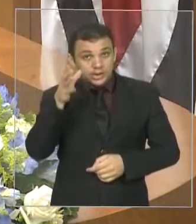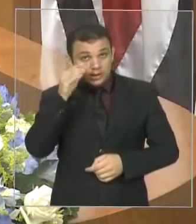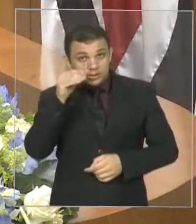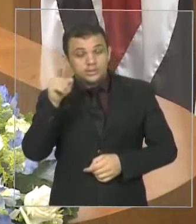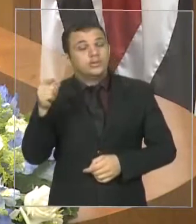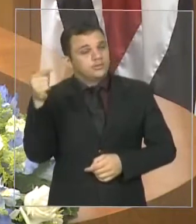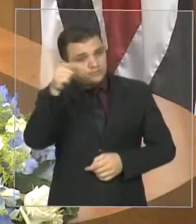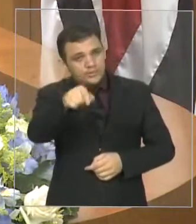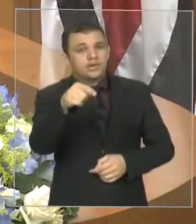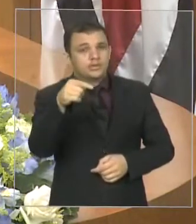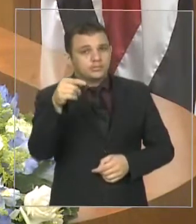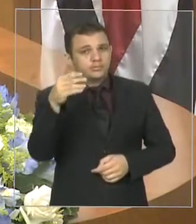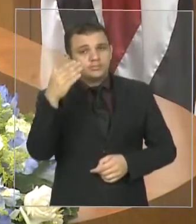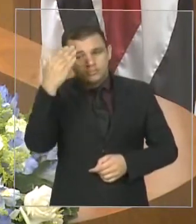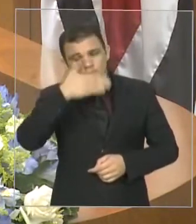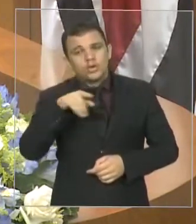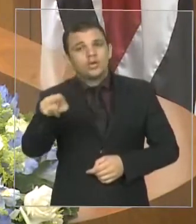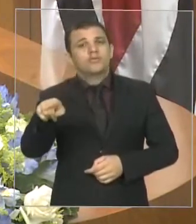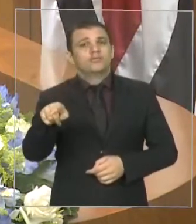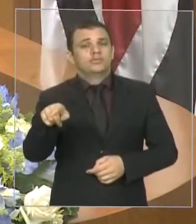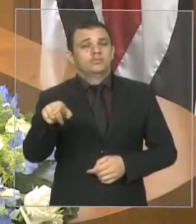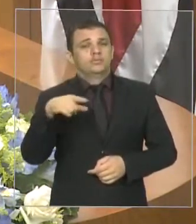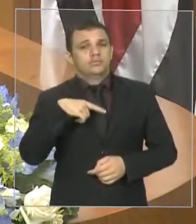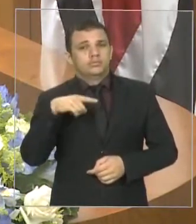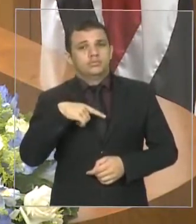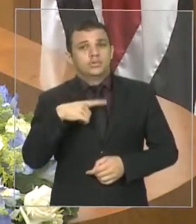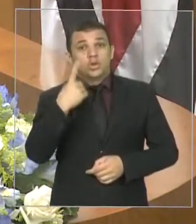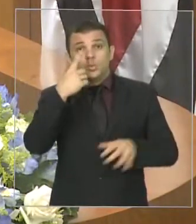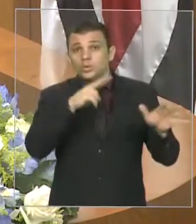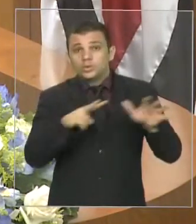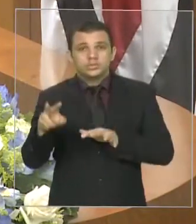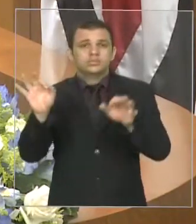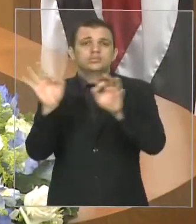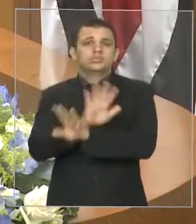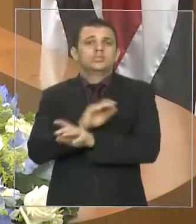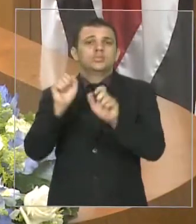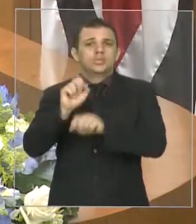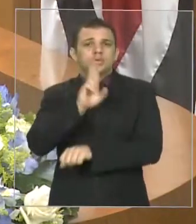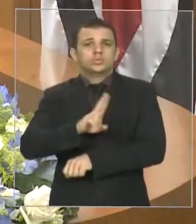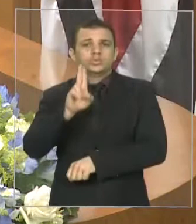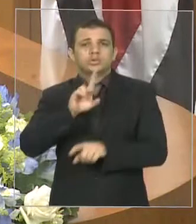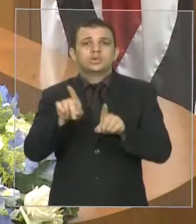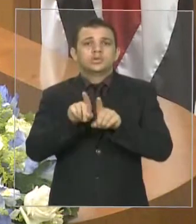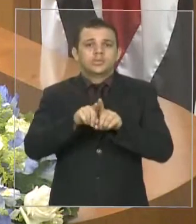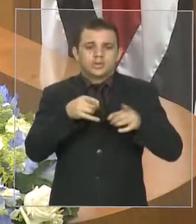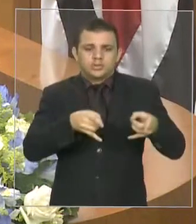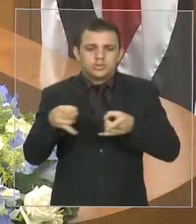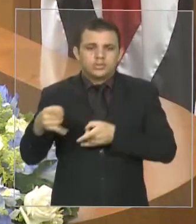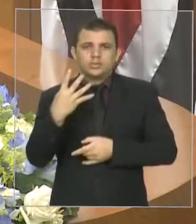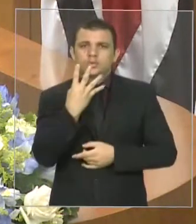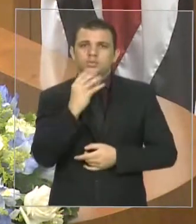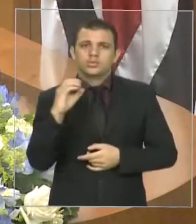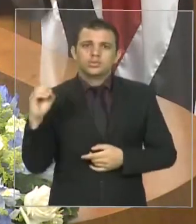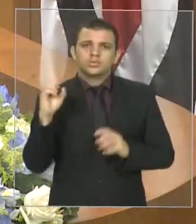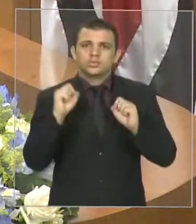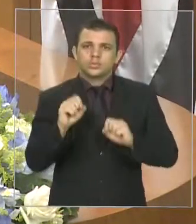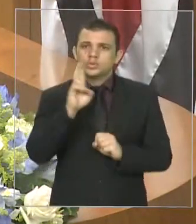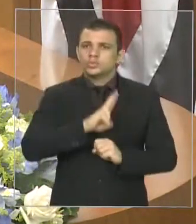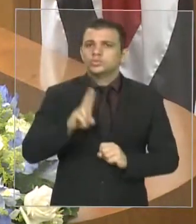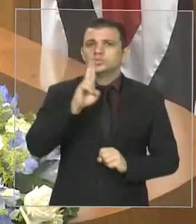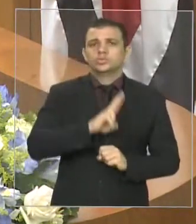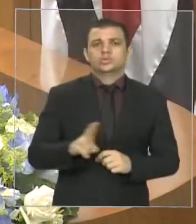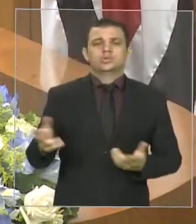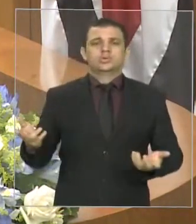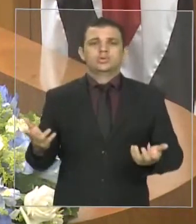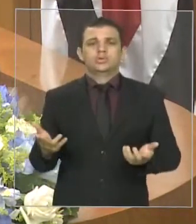de uma semana está pronto para ser utilizado. Que tem 400 leitos pronto para serem utilizados e desafogar. E sabem qual é